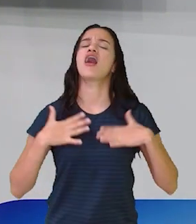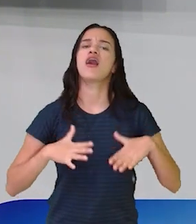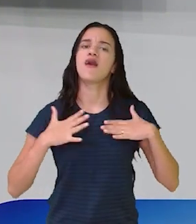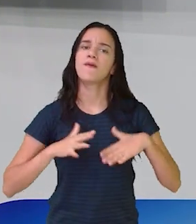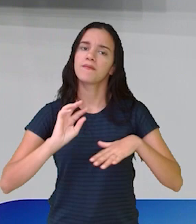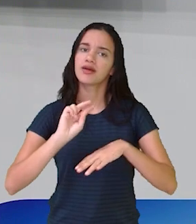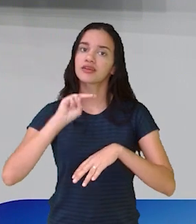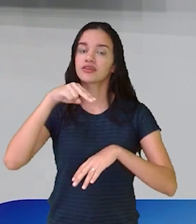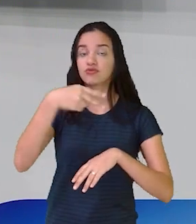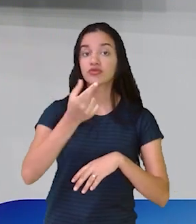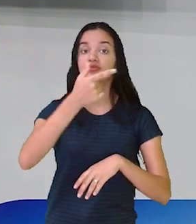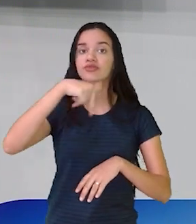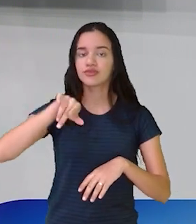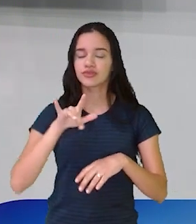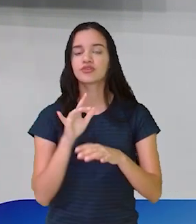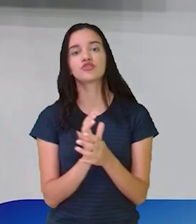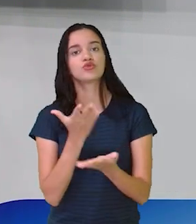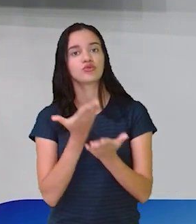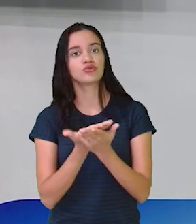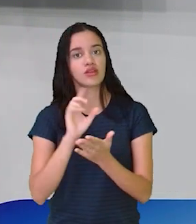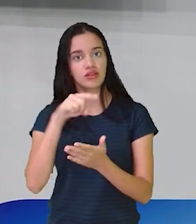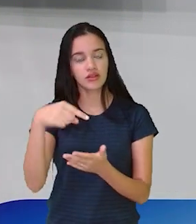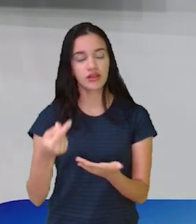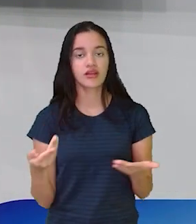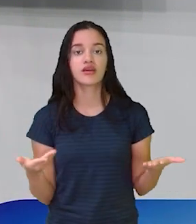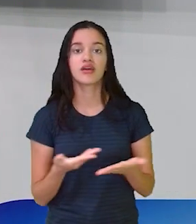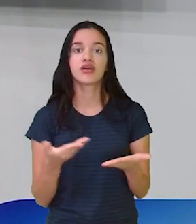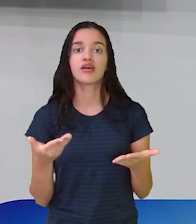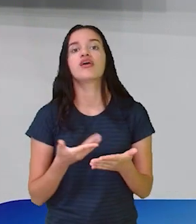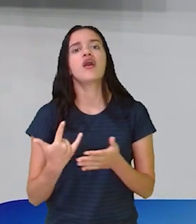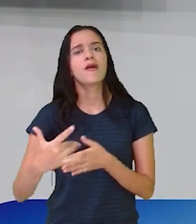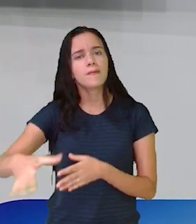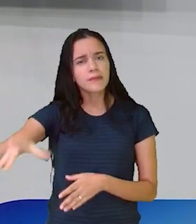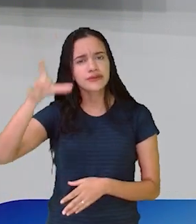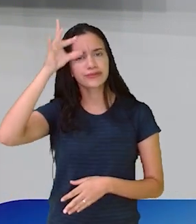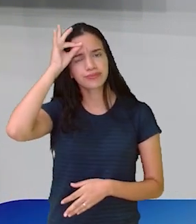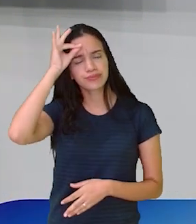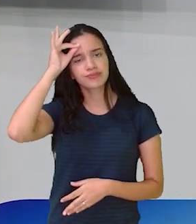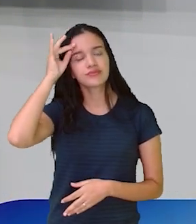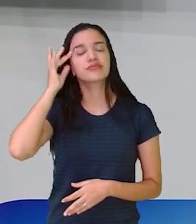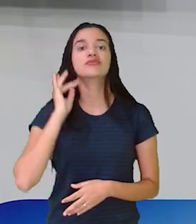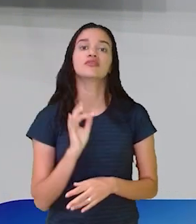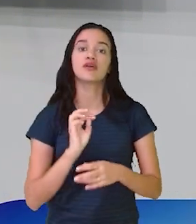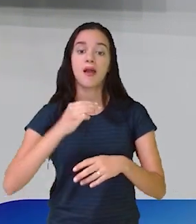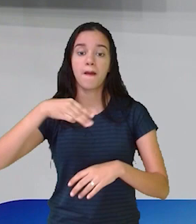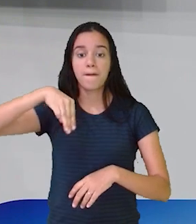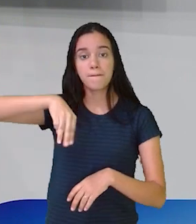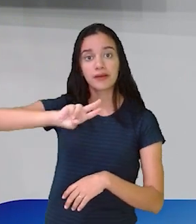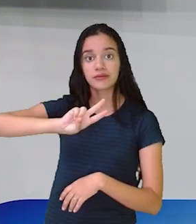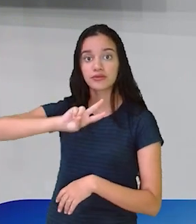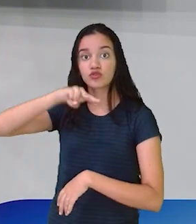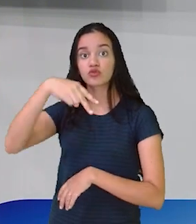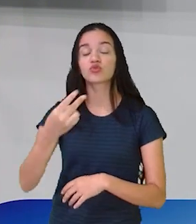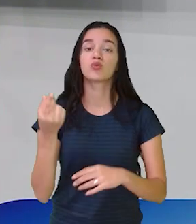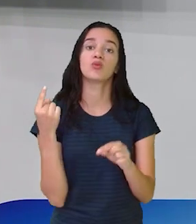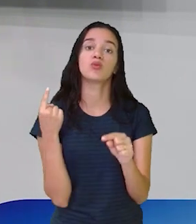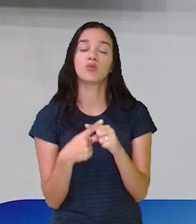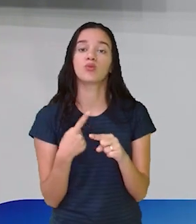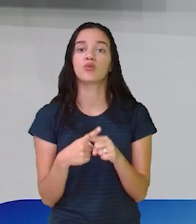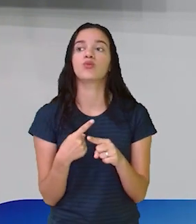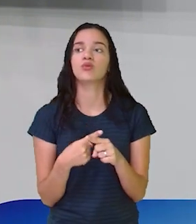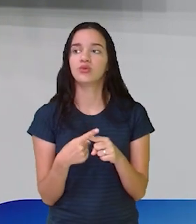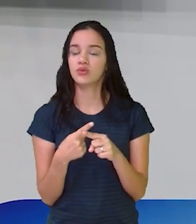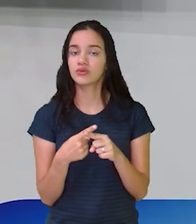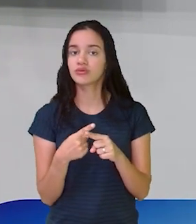vocês vão estudar nos anos finais. Por enquanto, só mentaliza isso. Metro ao cubo, porque eu levo